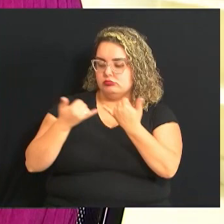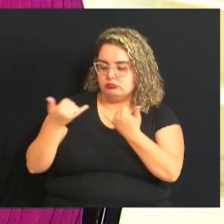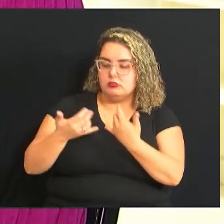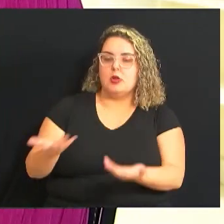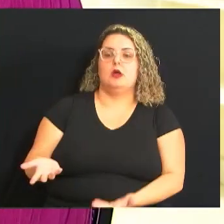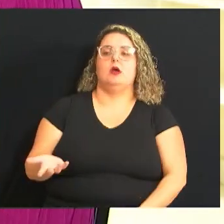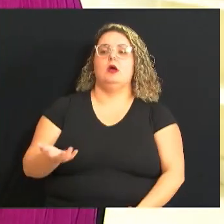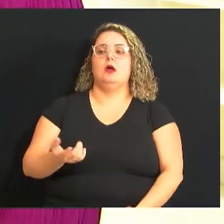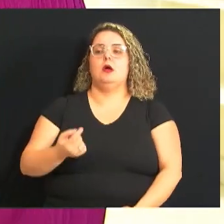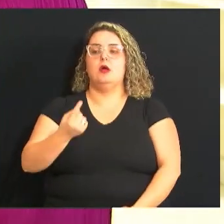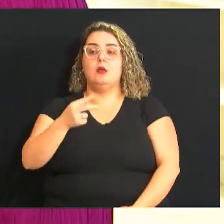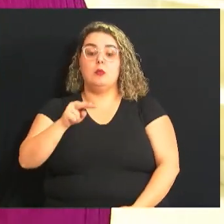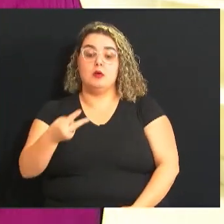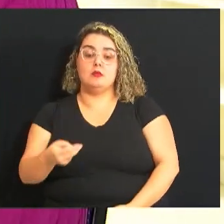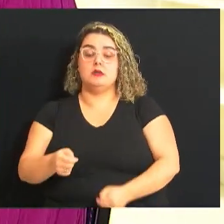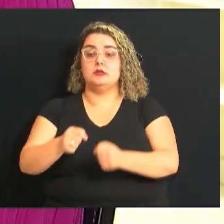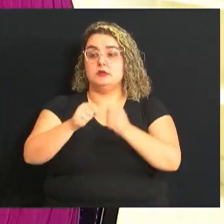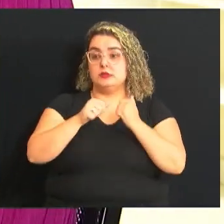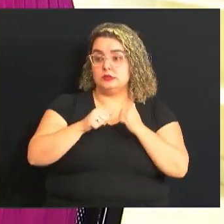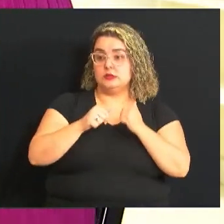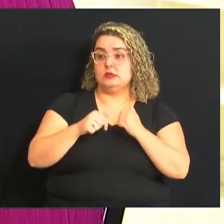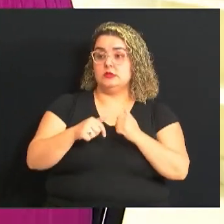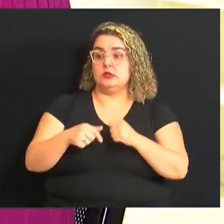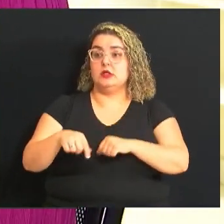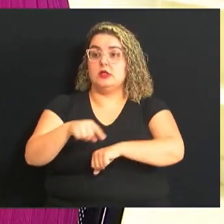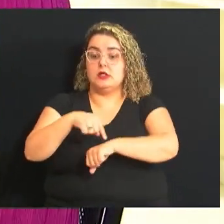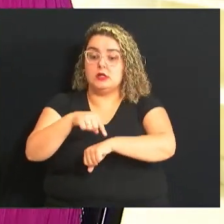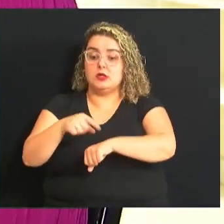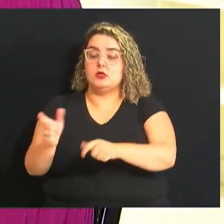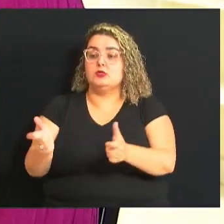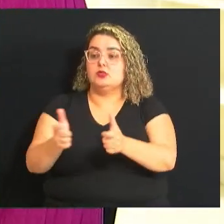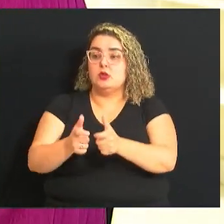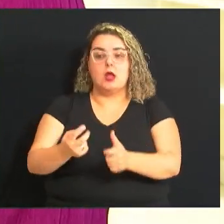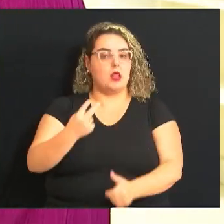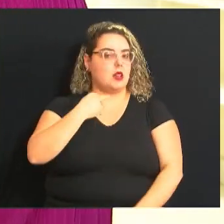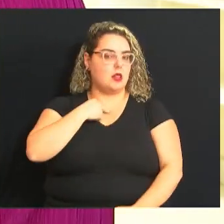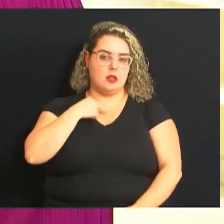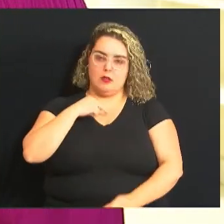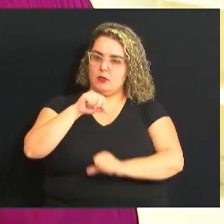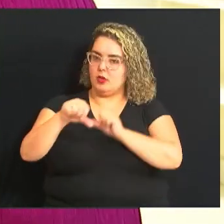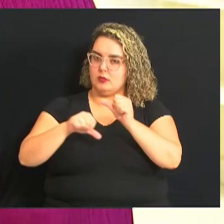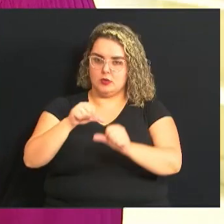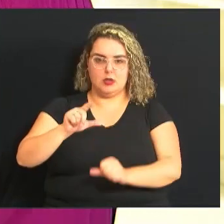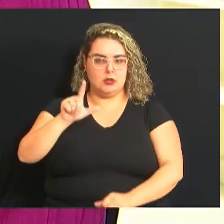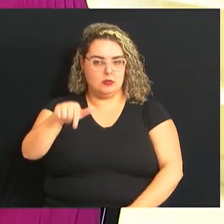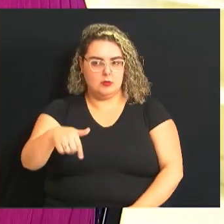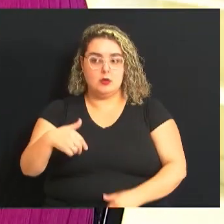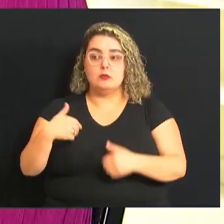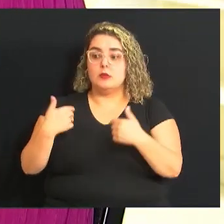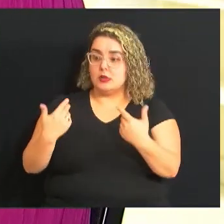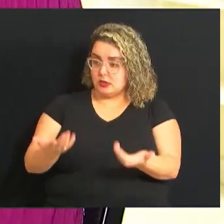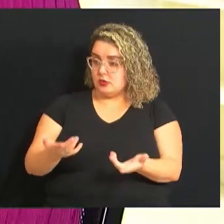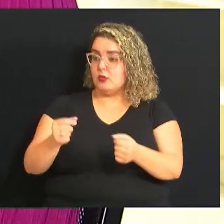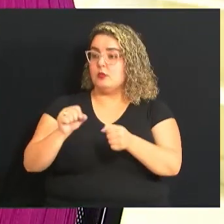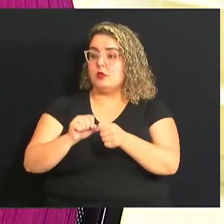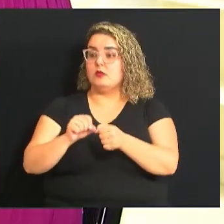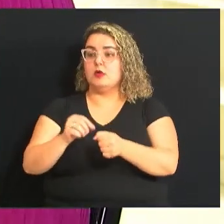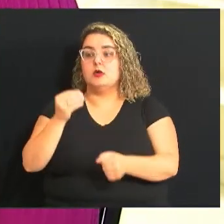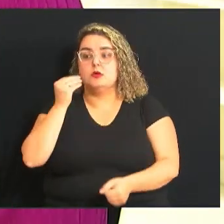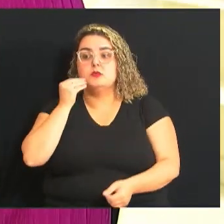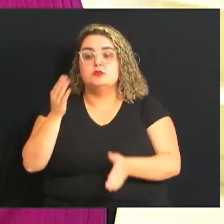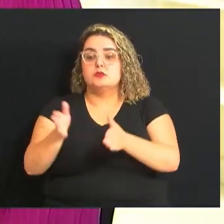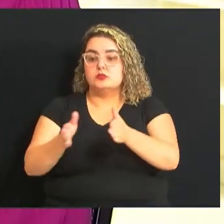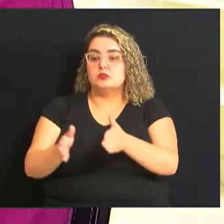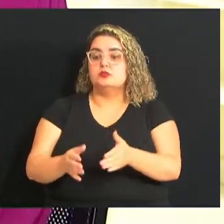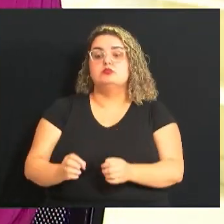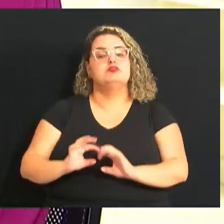colocado esse benefício essa jornada reduzida a gente não poderia mudar depois mas como a gente fez um período de teste deu tudo certo